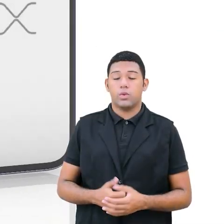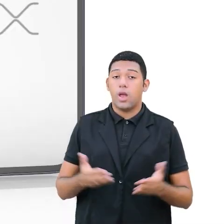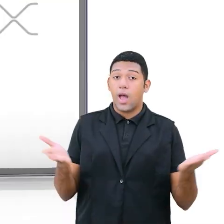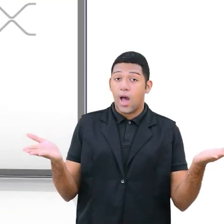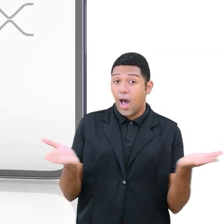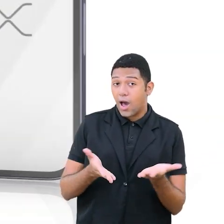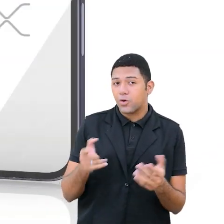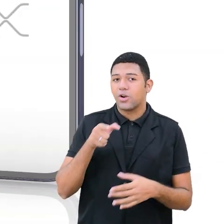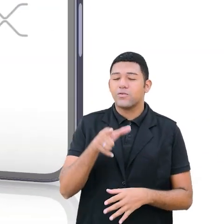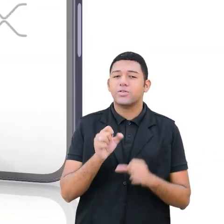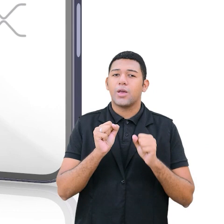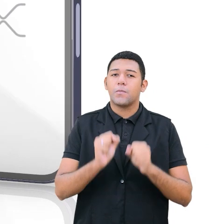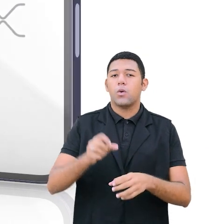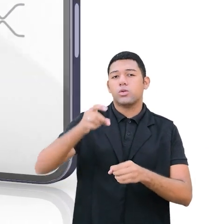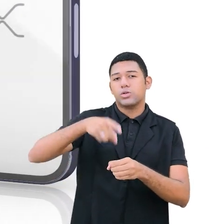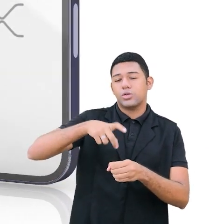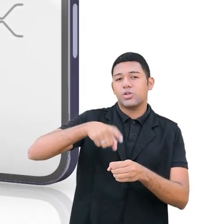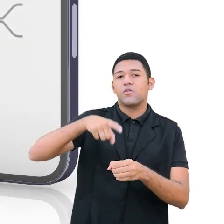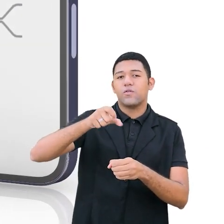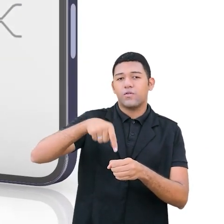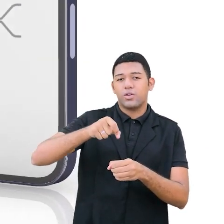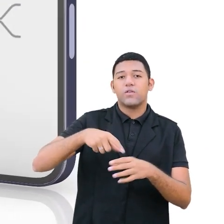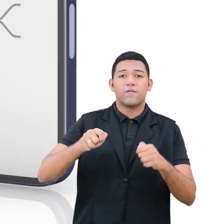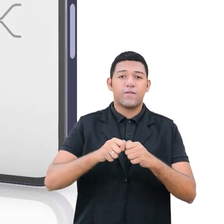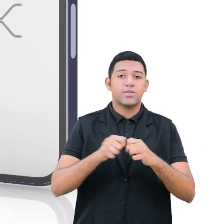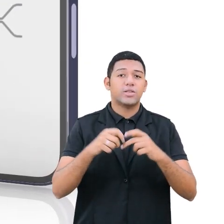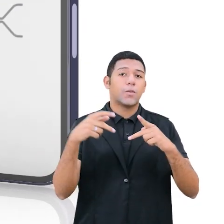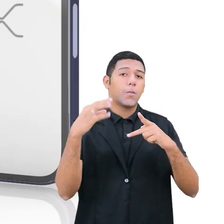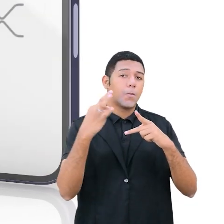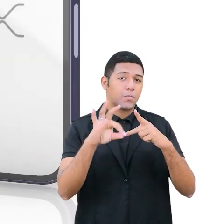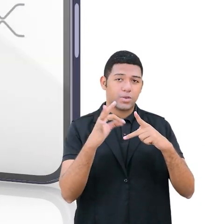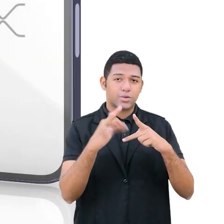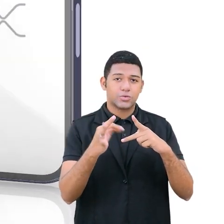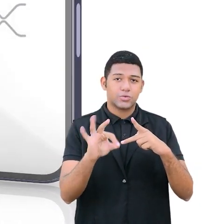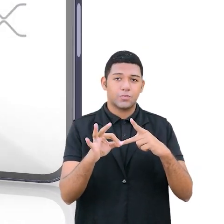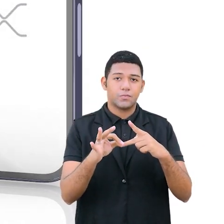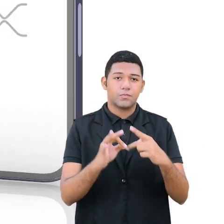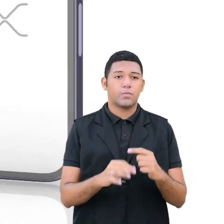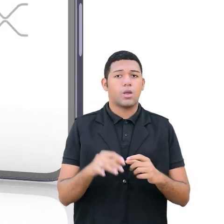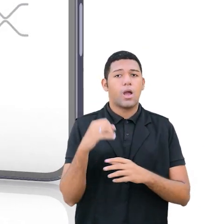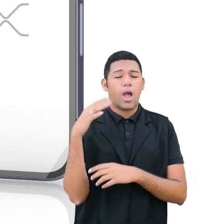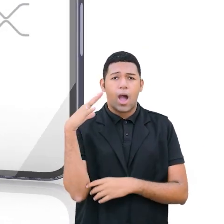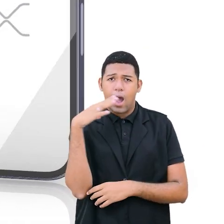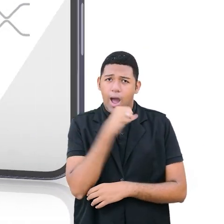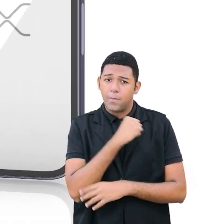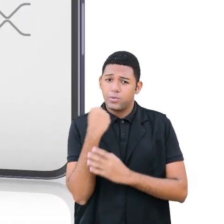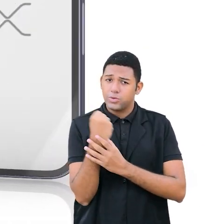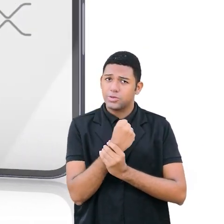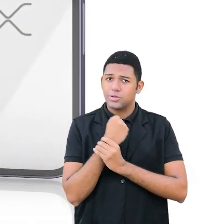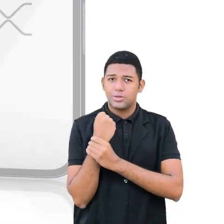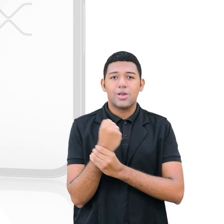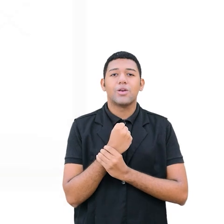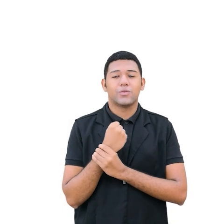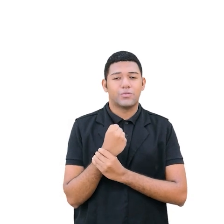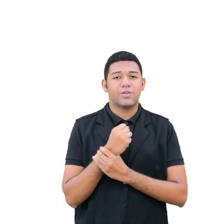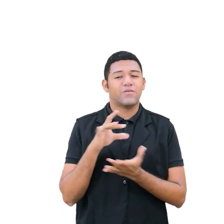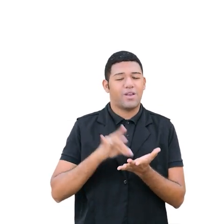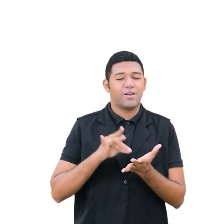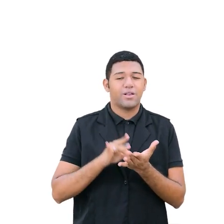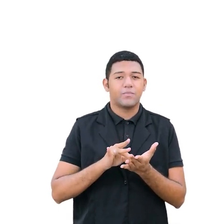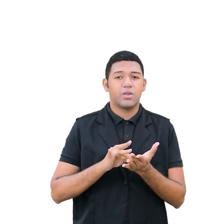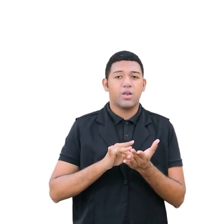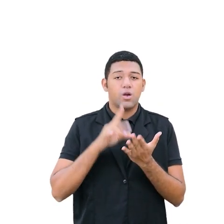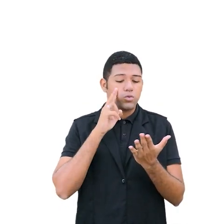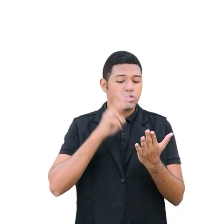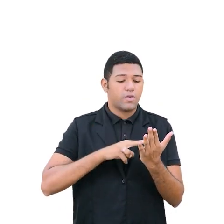agora você pode fazer a sua contribuição através do pics uma operação rápida segura e sem custos Abra o